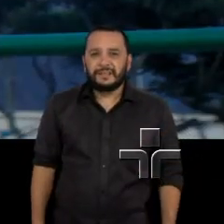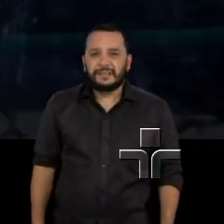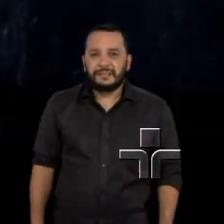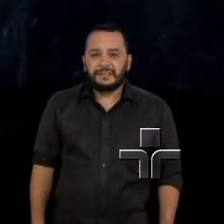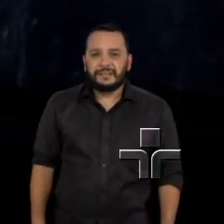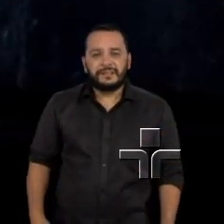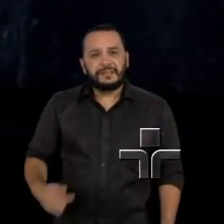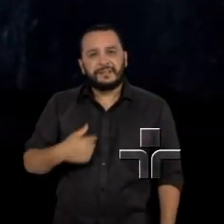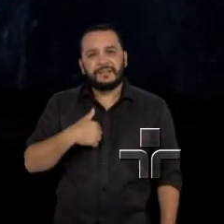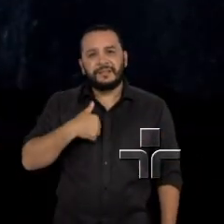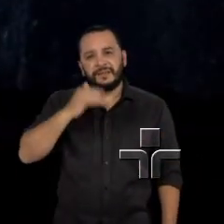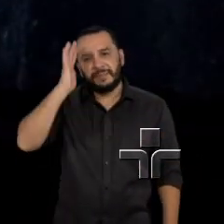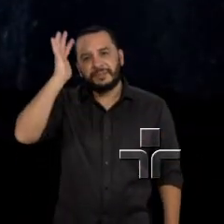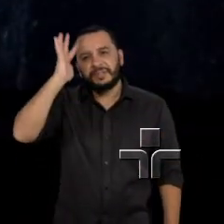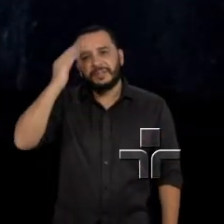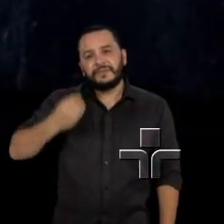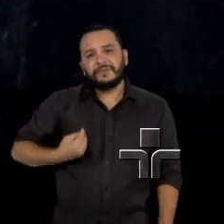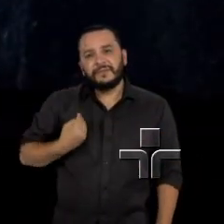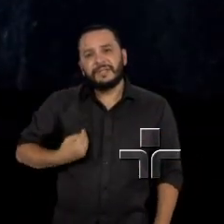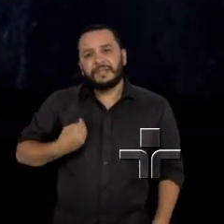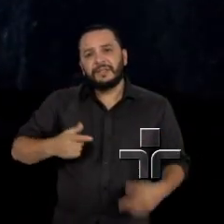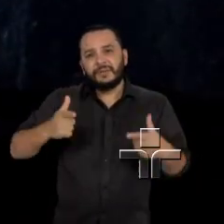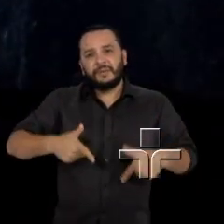Fico imaginando a sua vida em Viena.